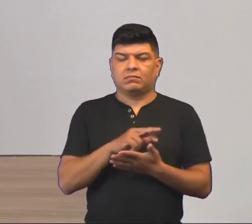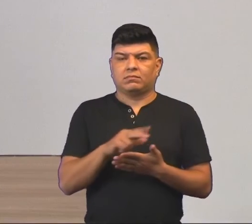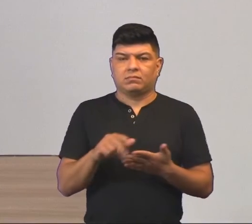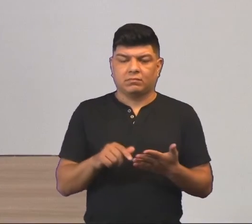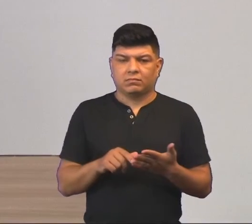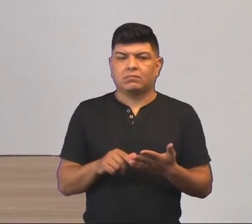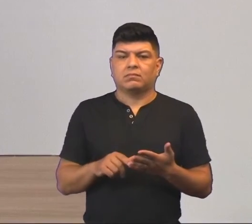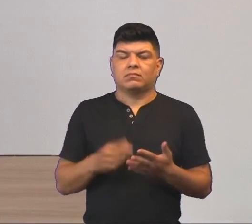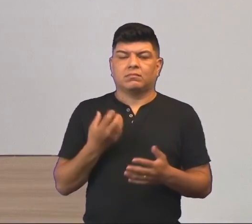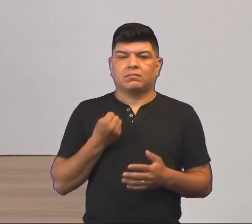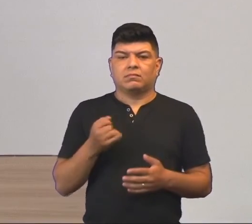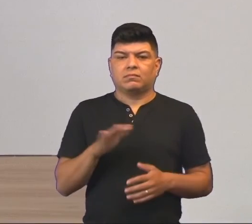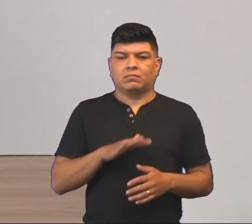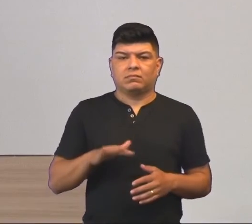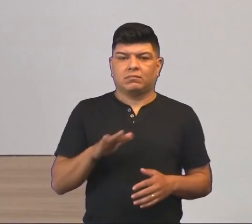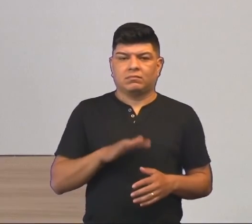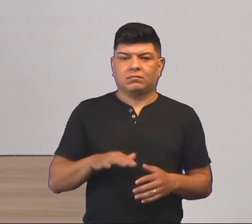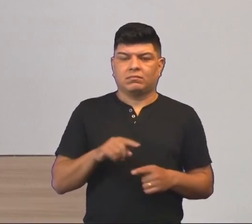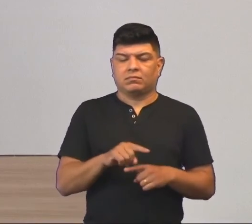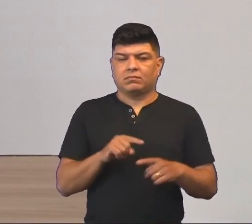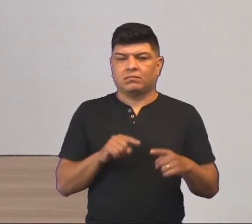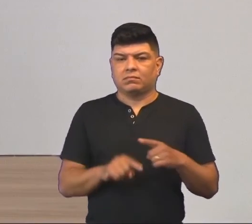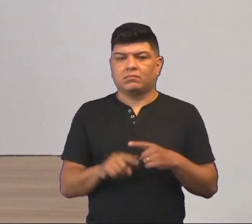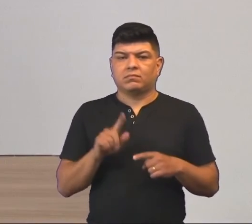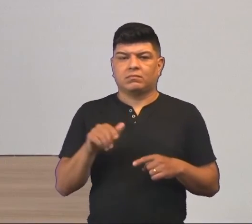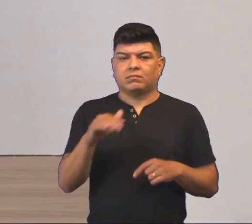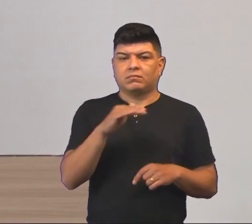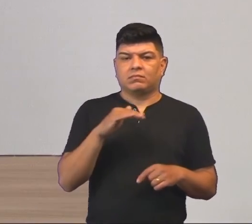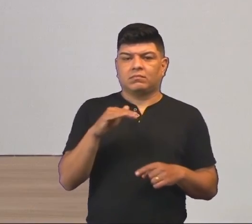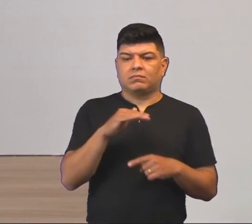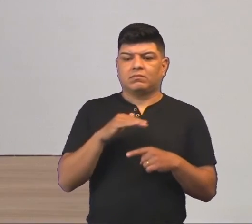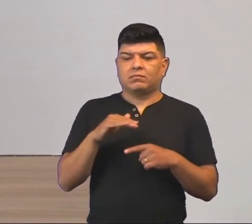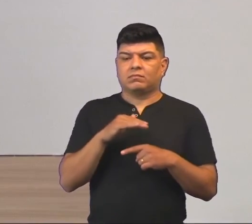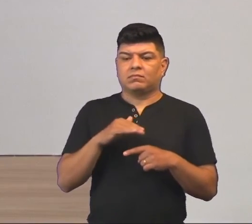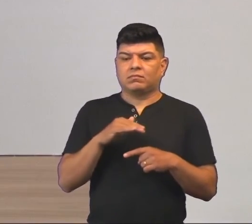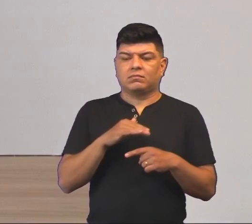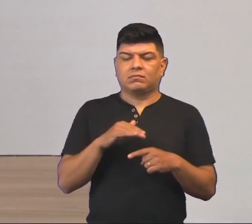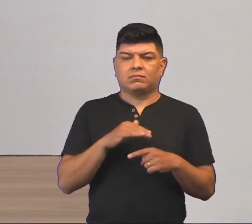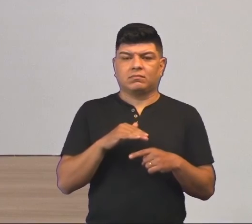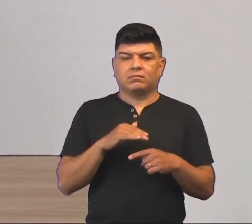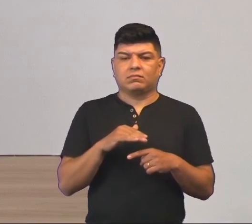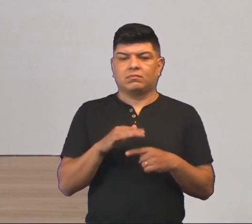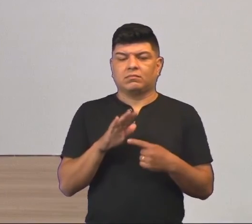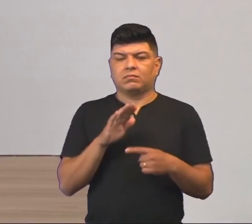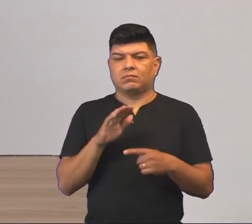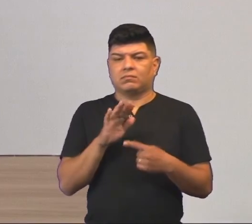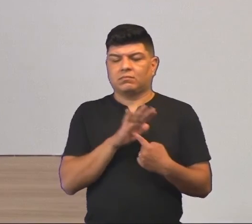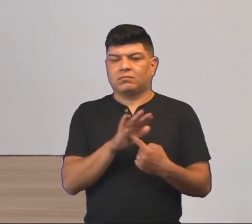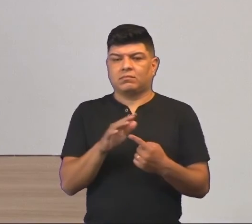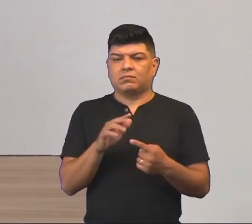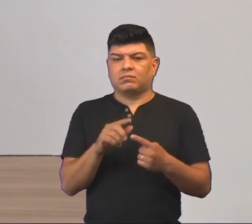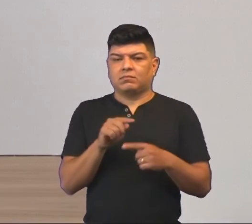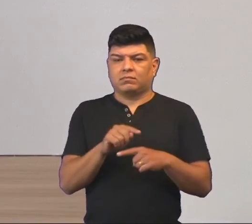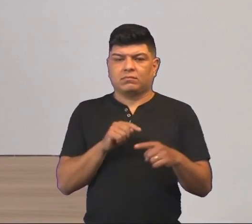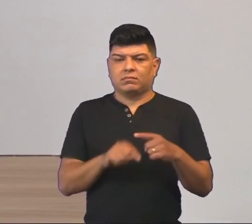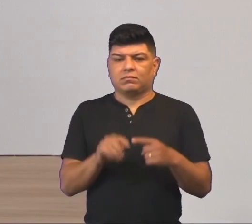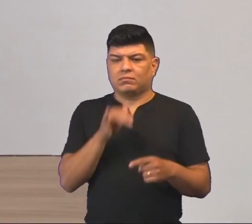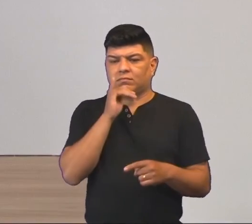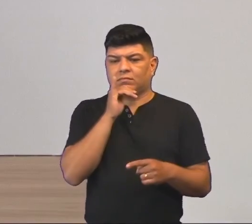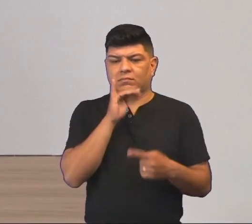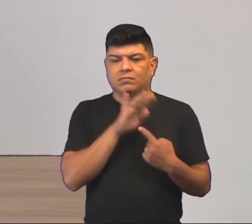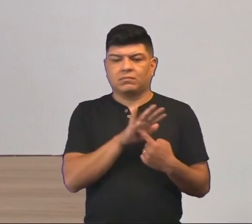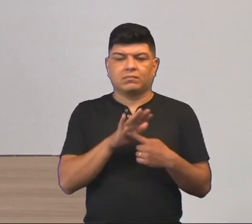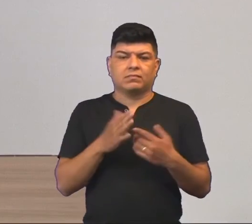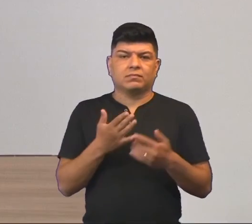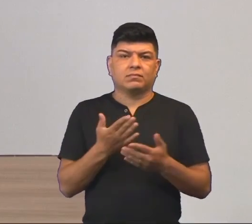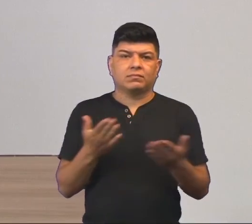partes. Né? O número de baixo representa essa divisão e o número de cima, uma parte daquela divisão ali, como a gente viu nos exemplos que eu